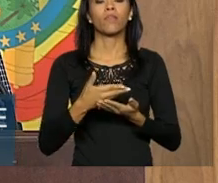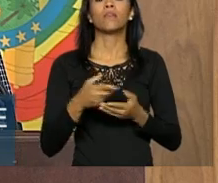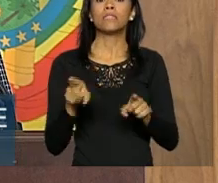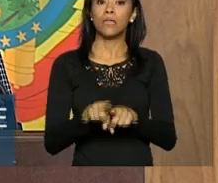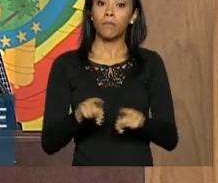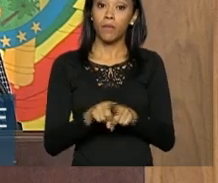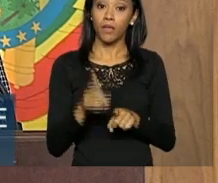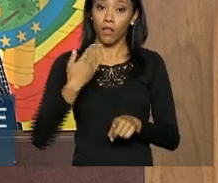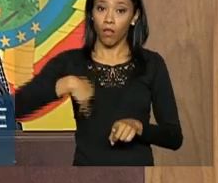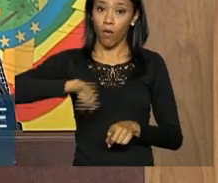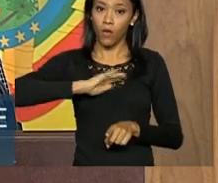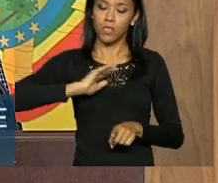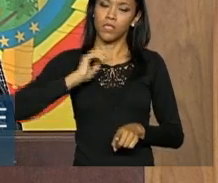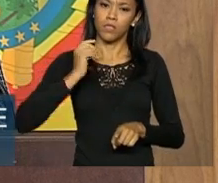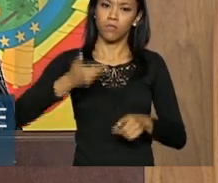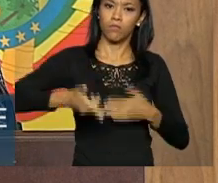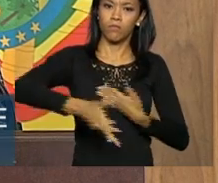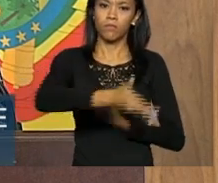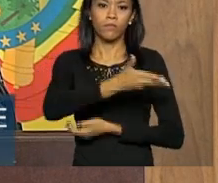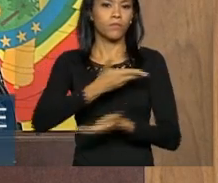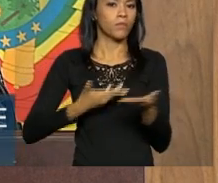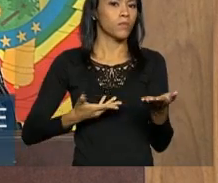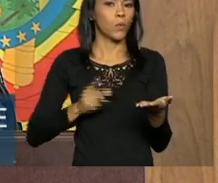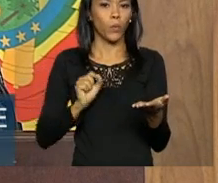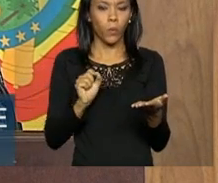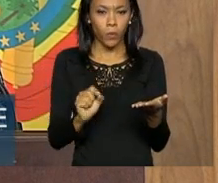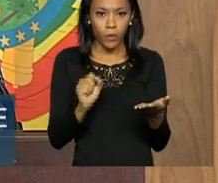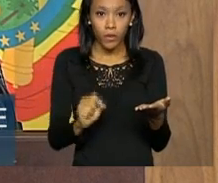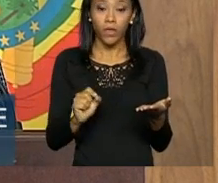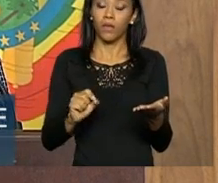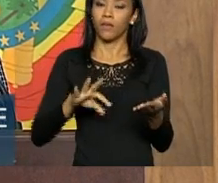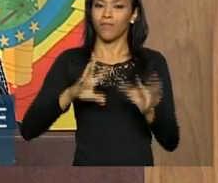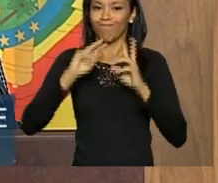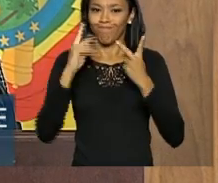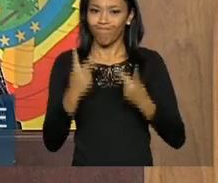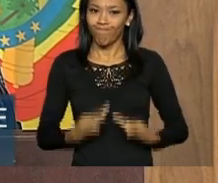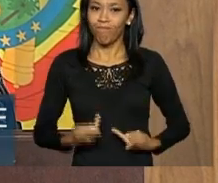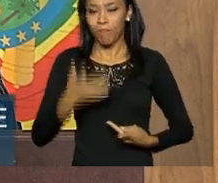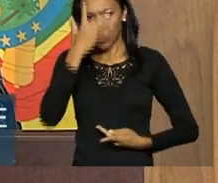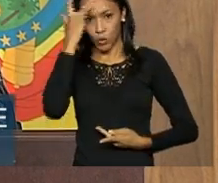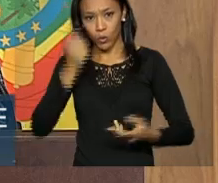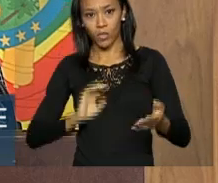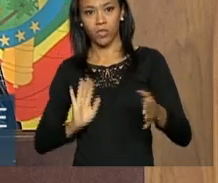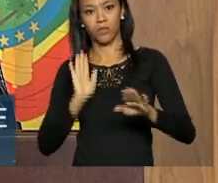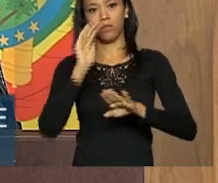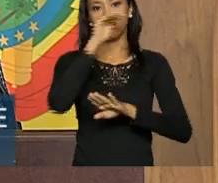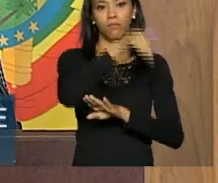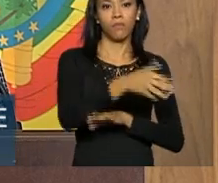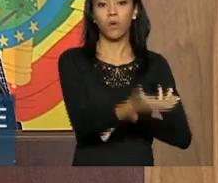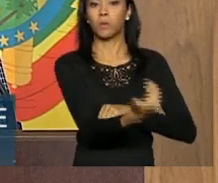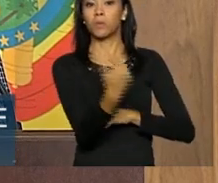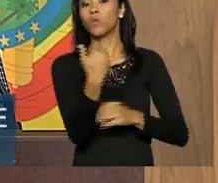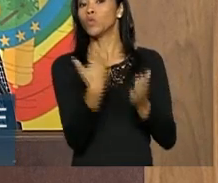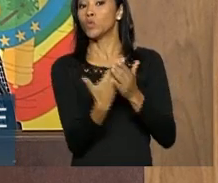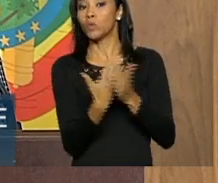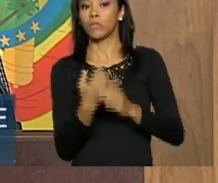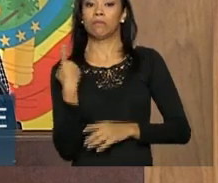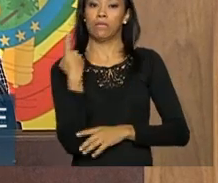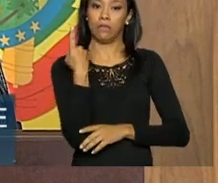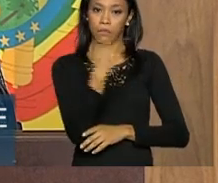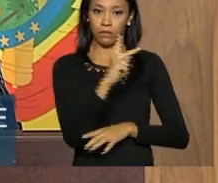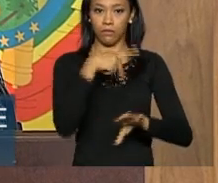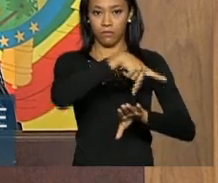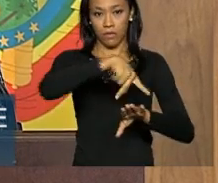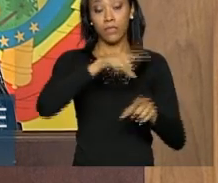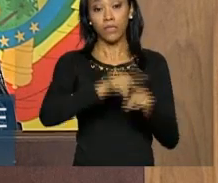Compartilhamos também, cada vez mais, vínculos humanos com brasileiros radicados ou estudando na Bolívia